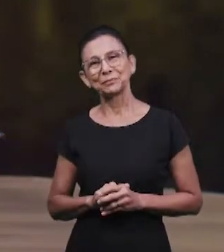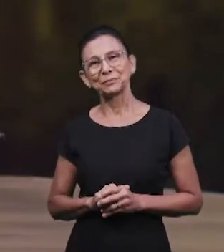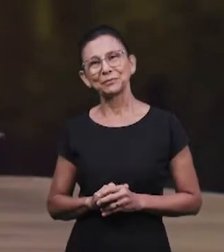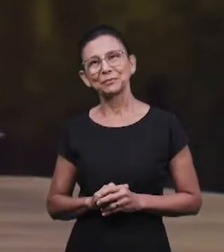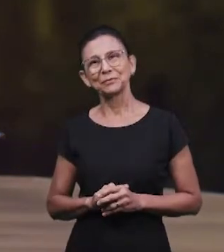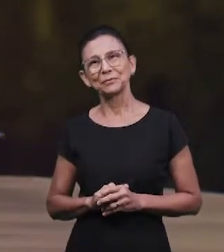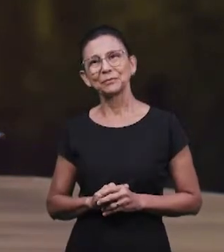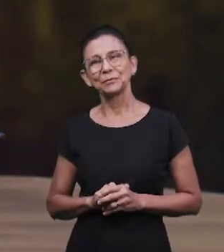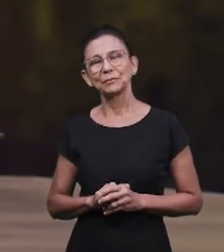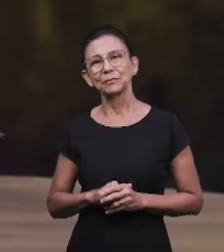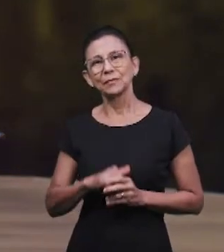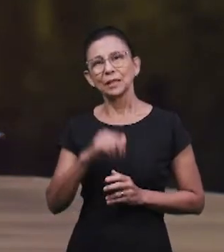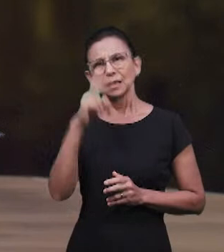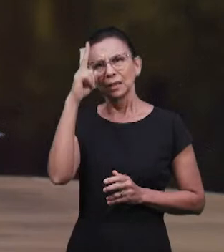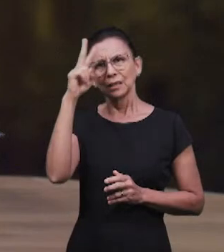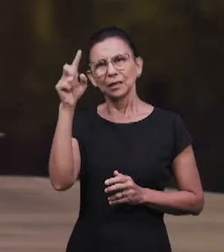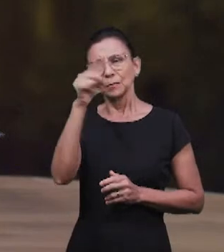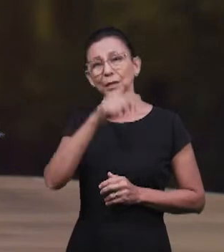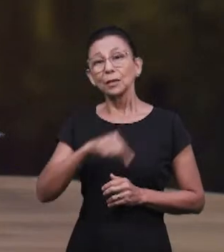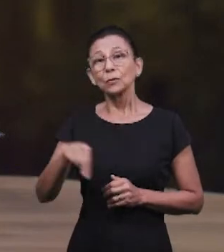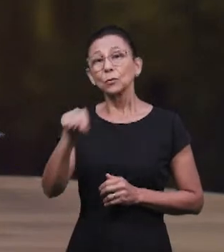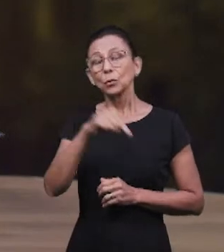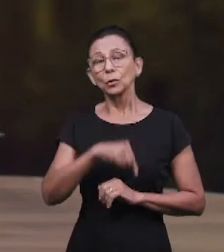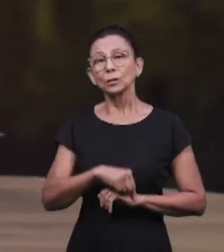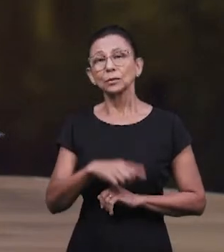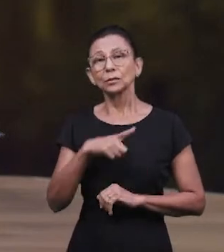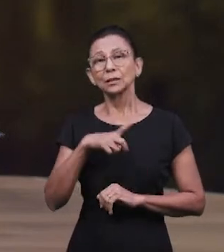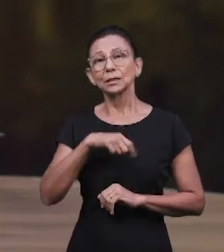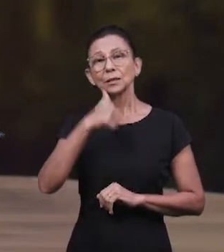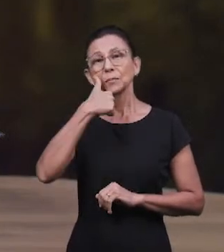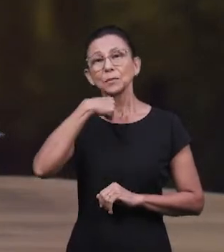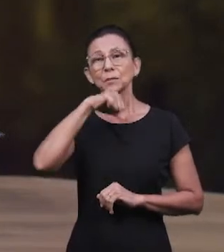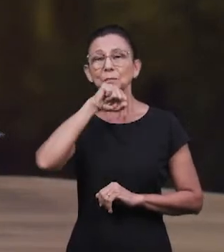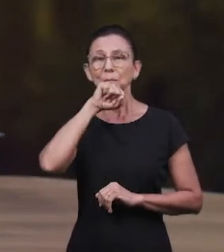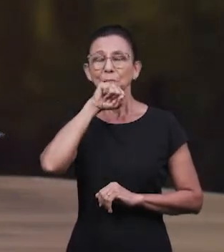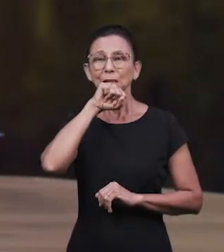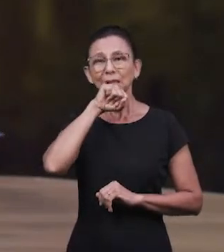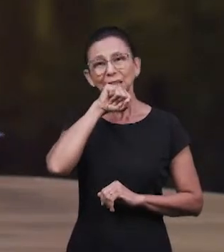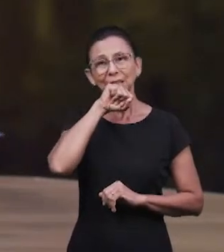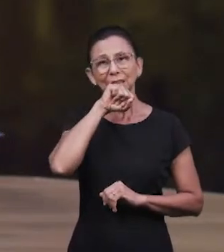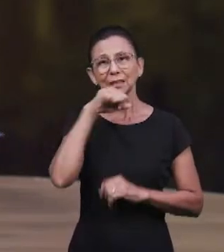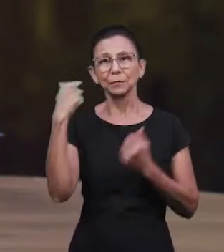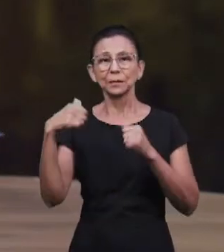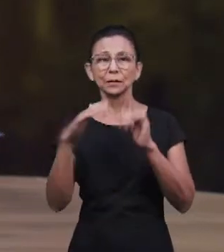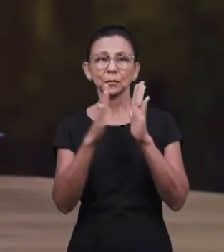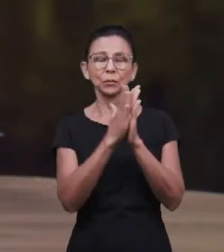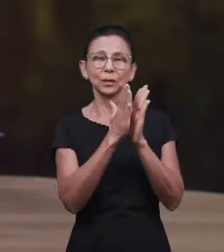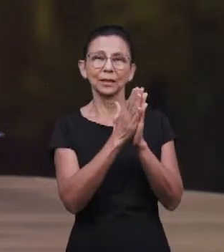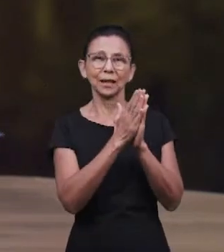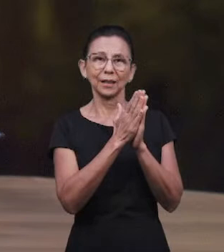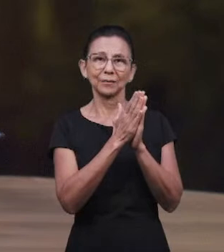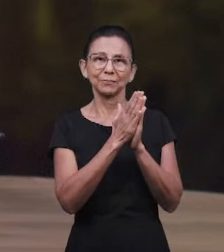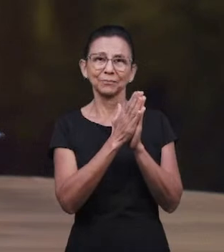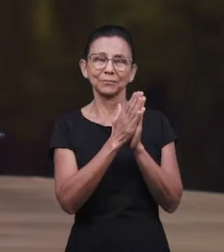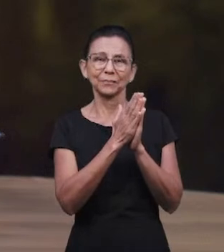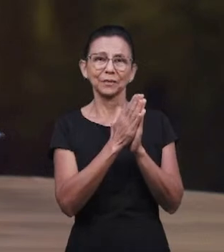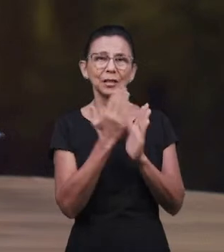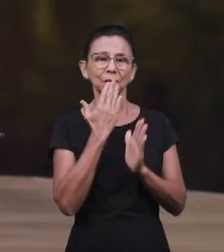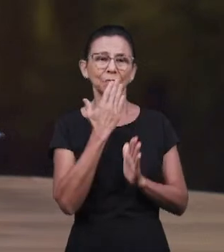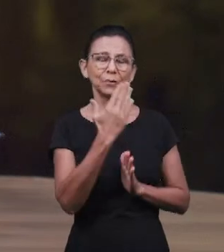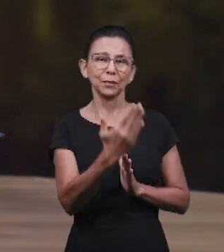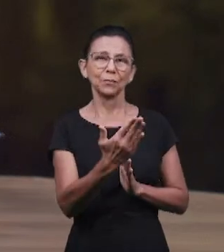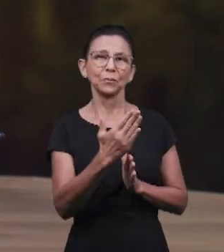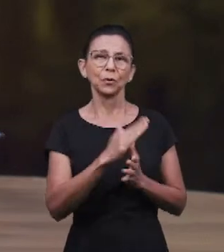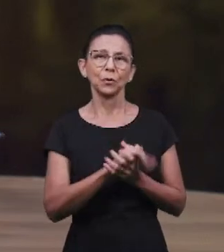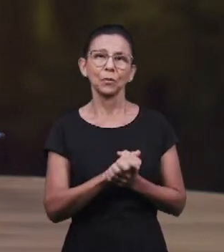nos abençoe e nos lembre a todos nós que nós temos mães a orar por elas.